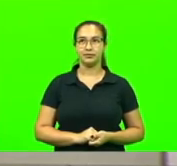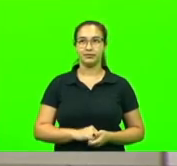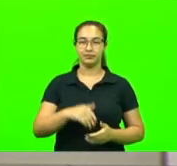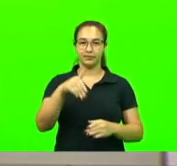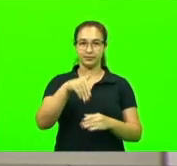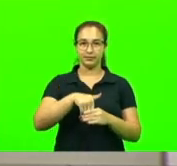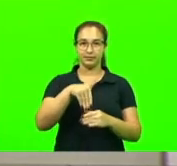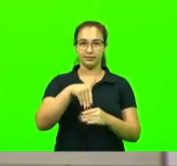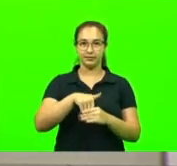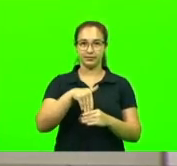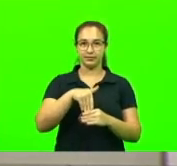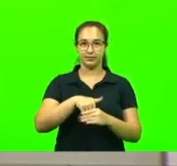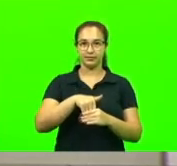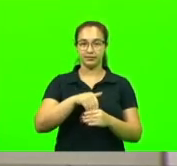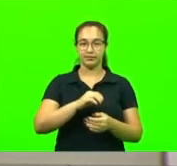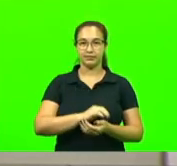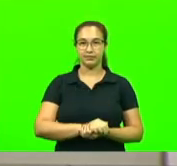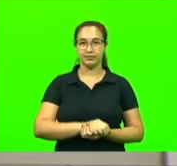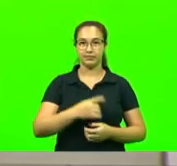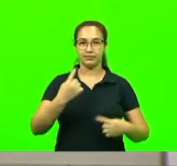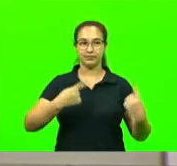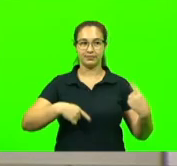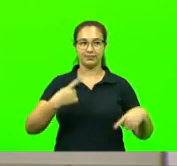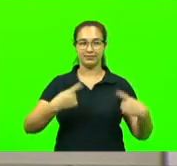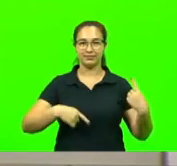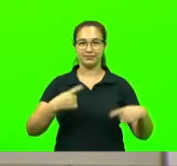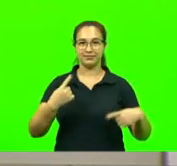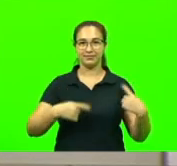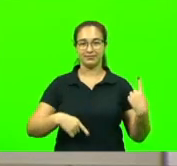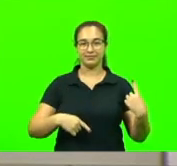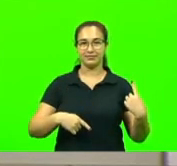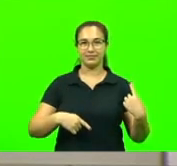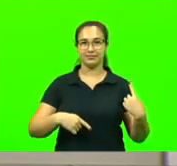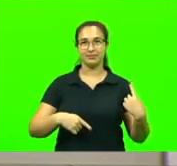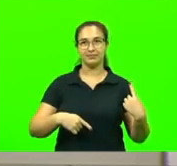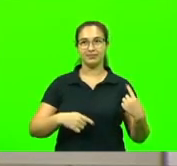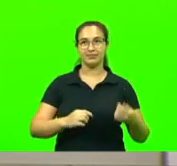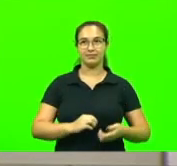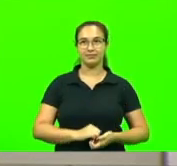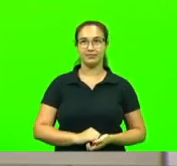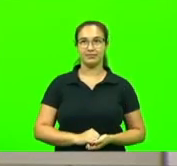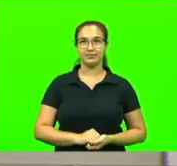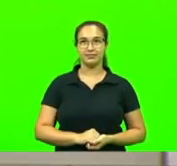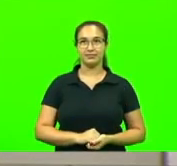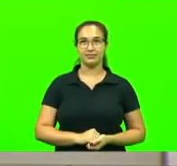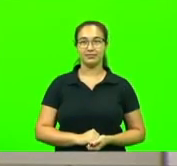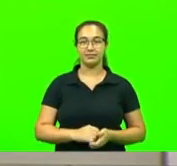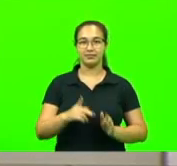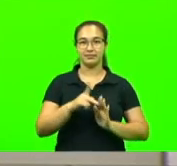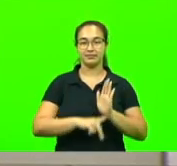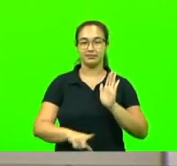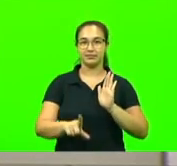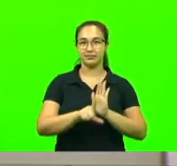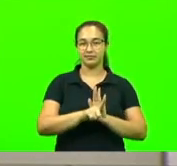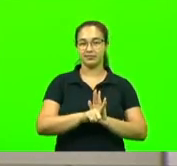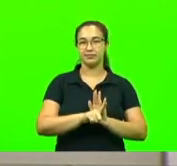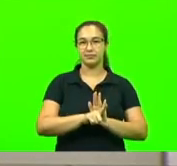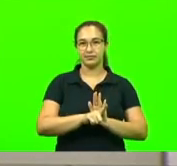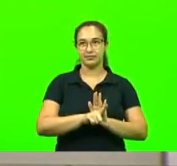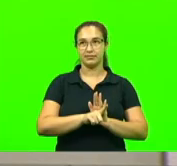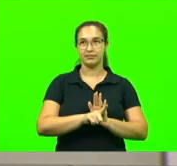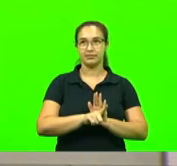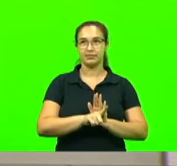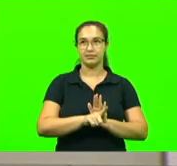Votação e discussão em primeiro turno. Projeto de lei